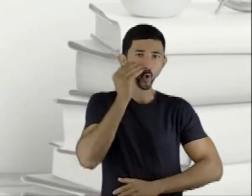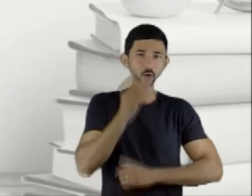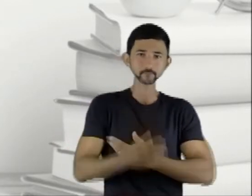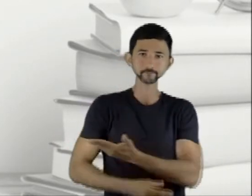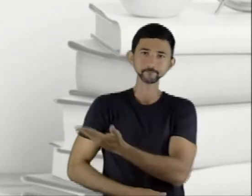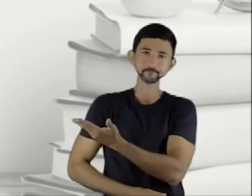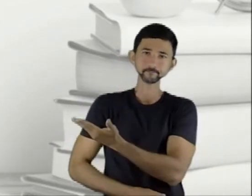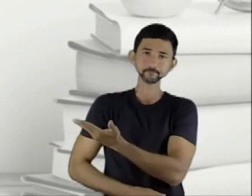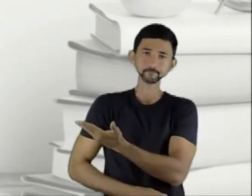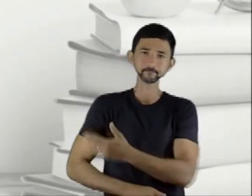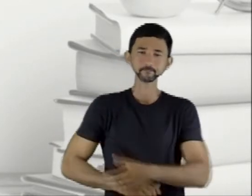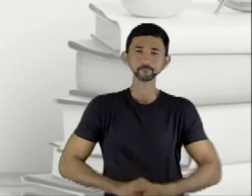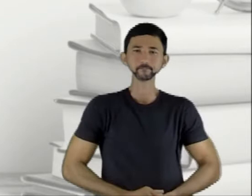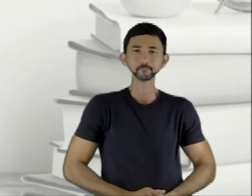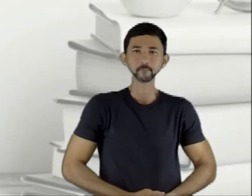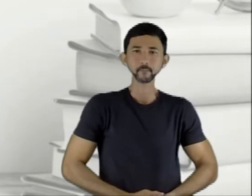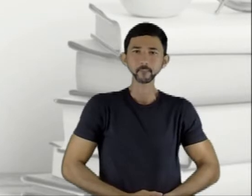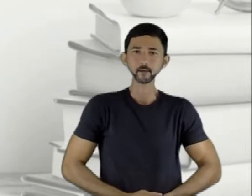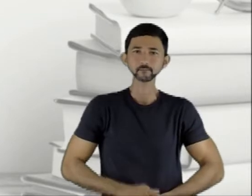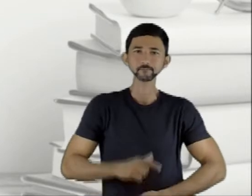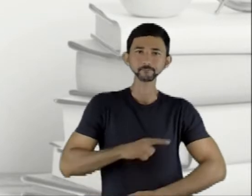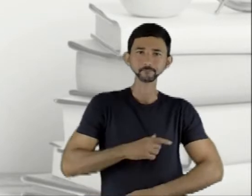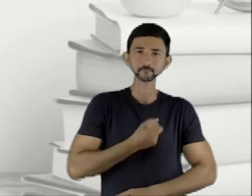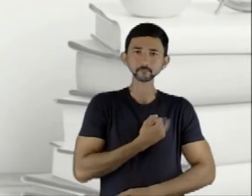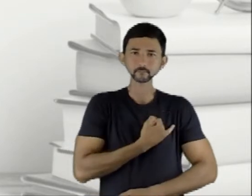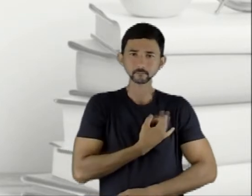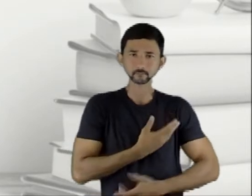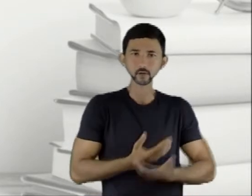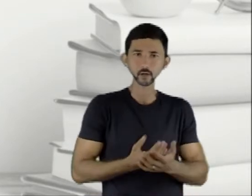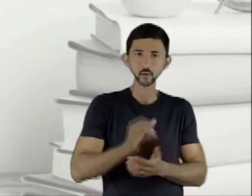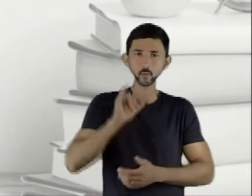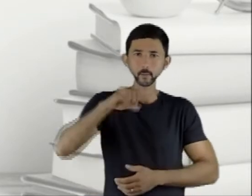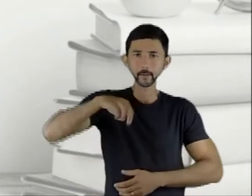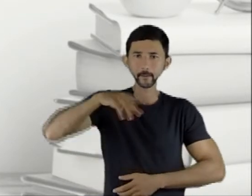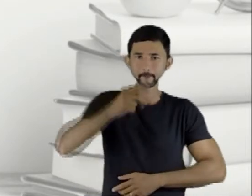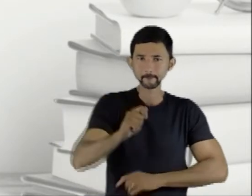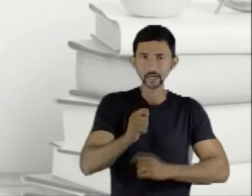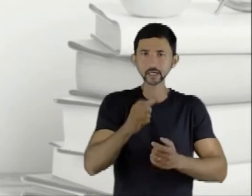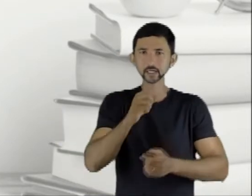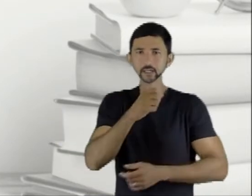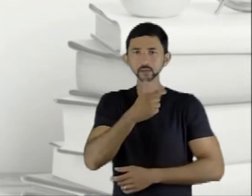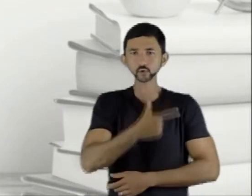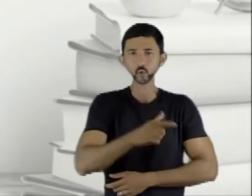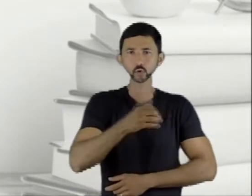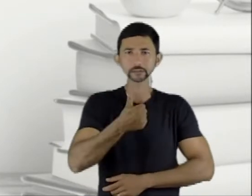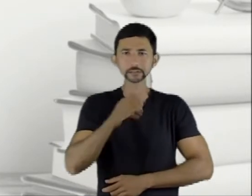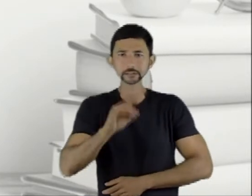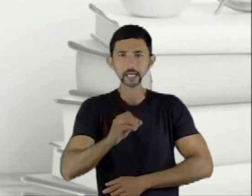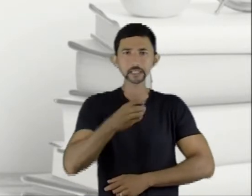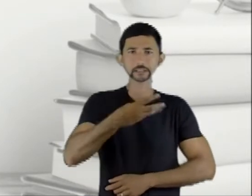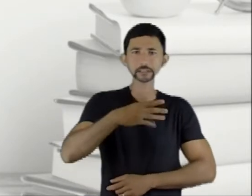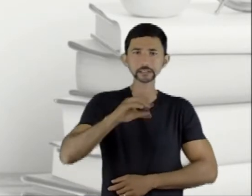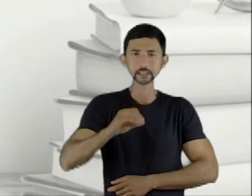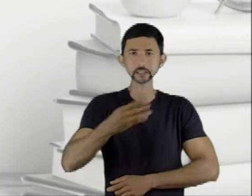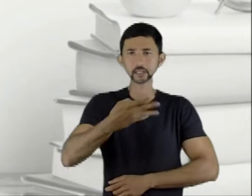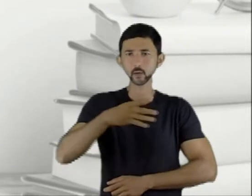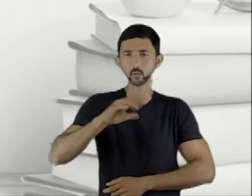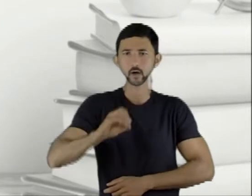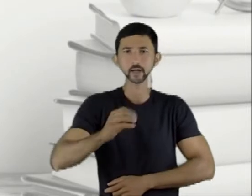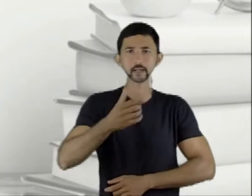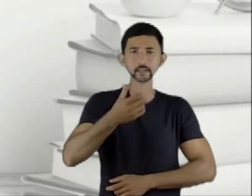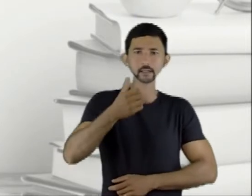de dados aqui. Tem um número ímpar. Nós temos o 2, 10, 30, 40, 80, 190 e